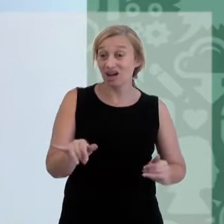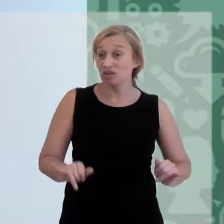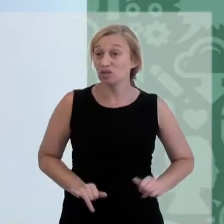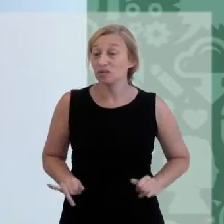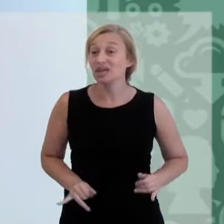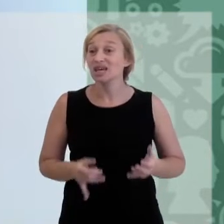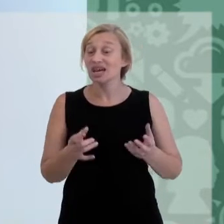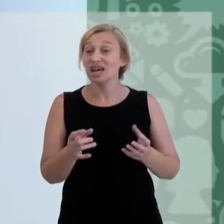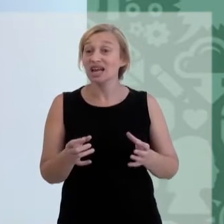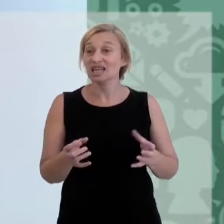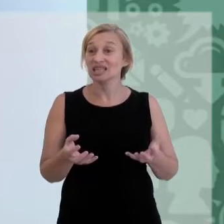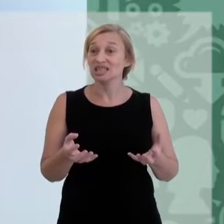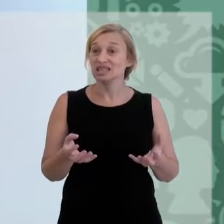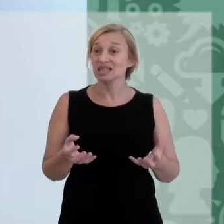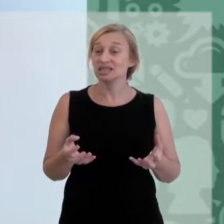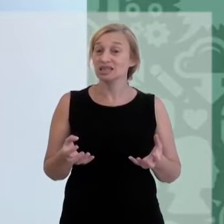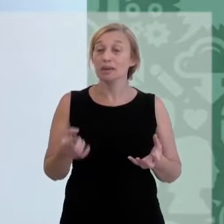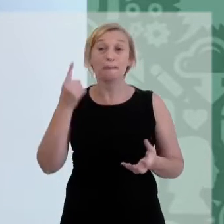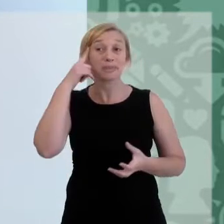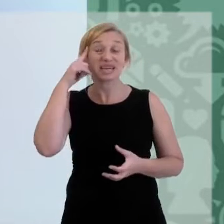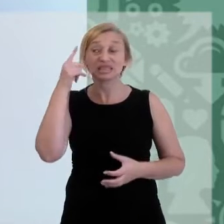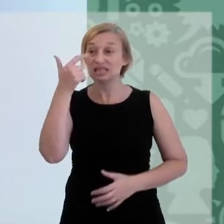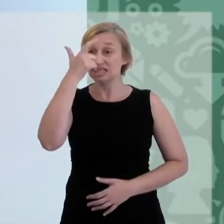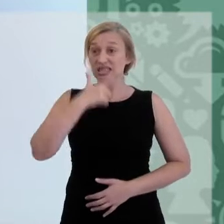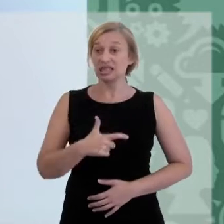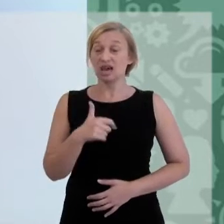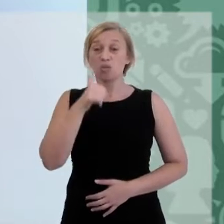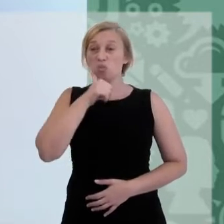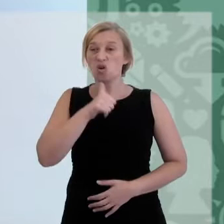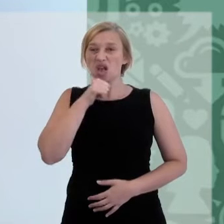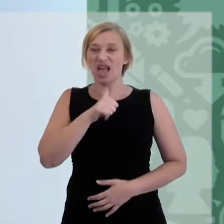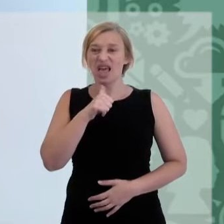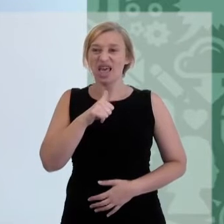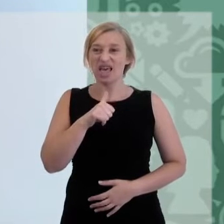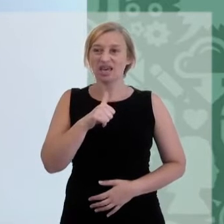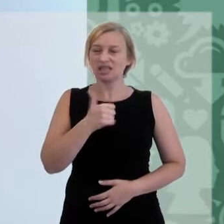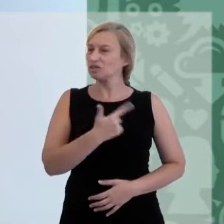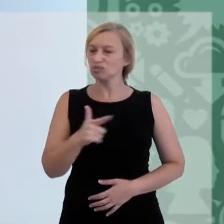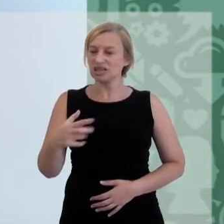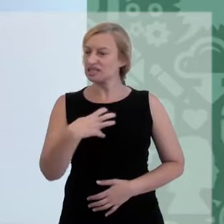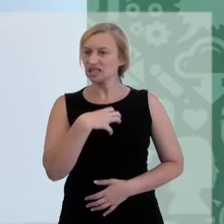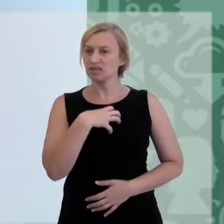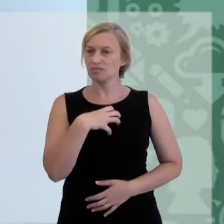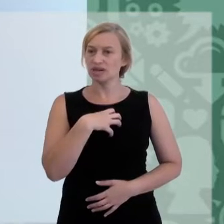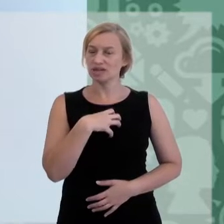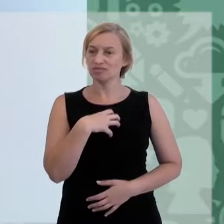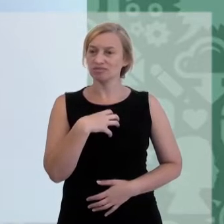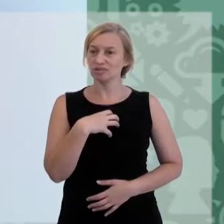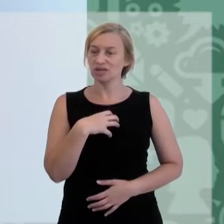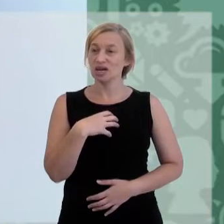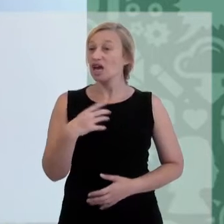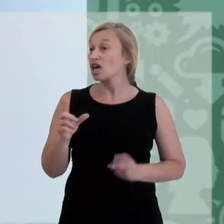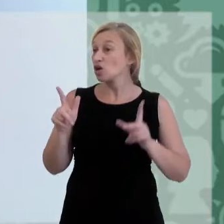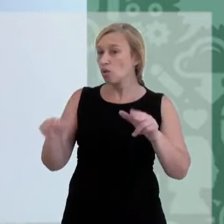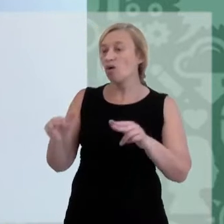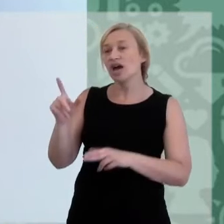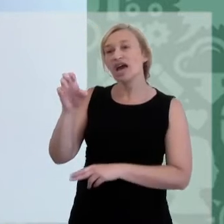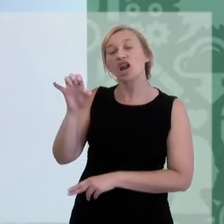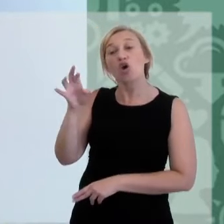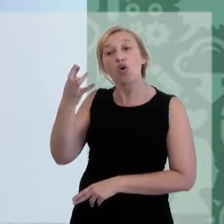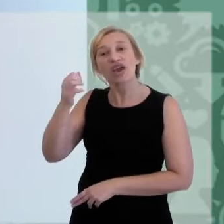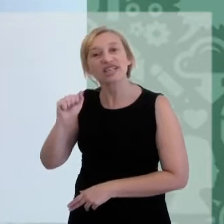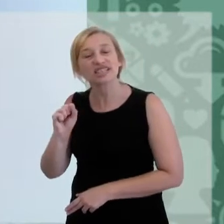essa armadura que elas querem ser frias. Elas não querem demonstrar, sentir esses sentimentos, igual a Heloísa disse,